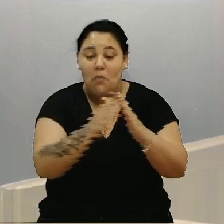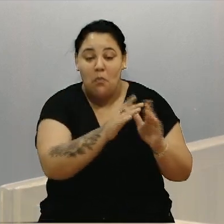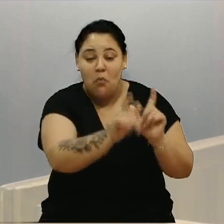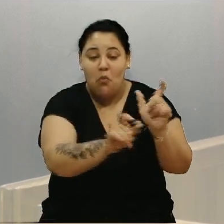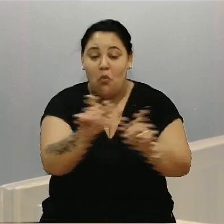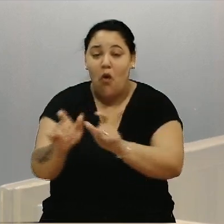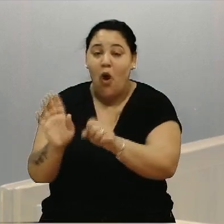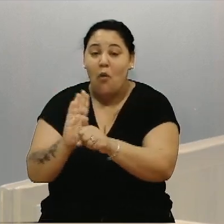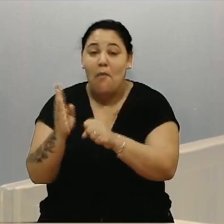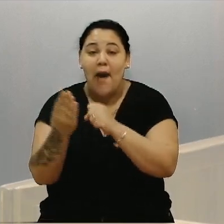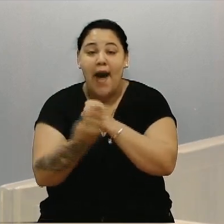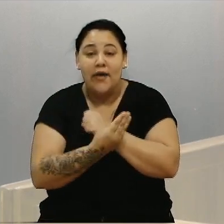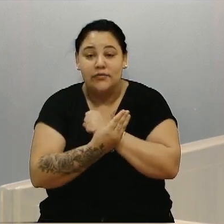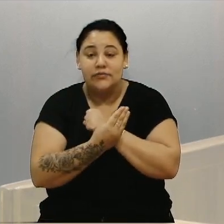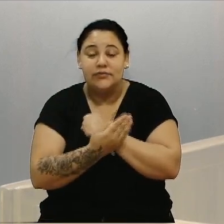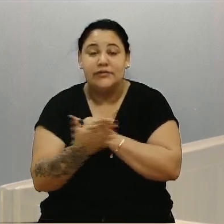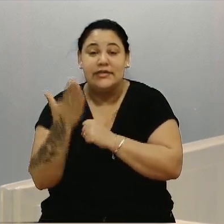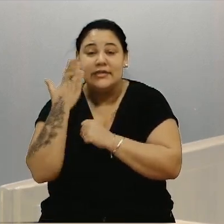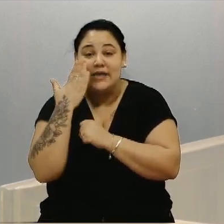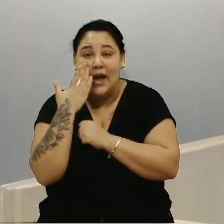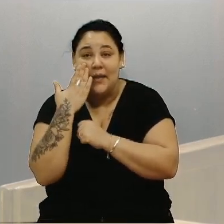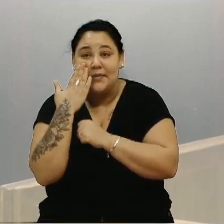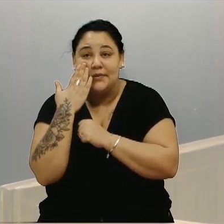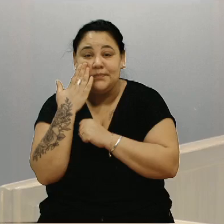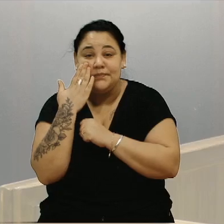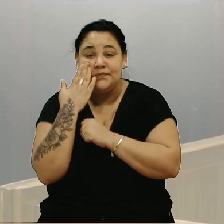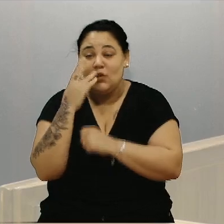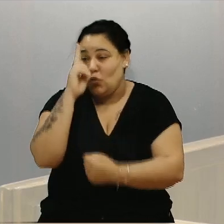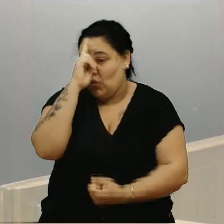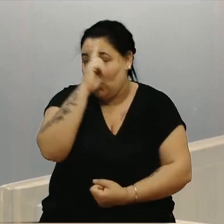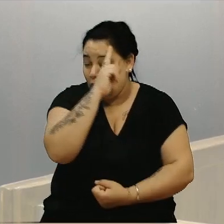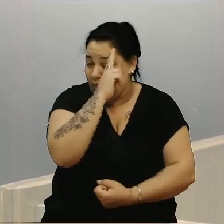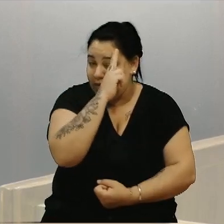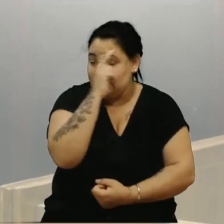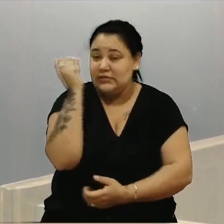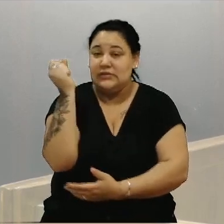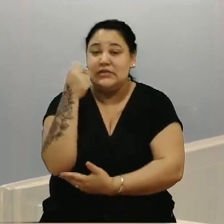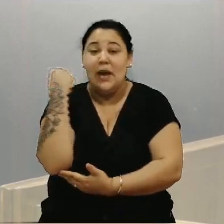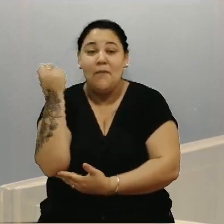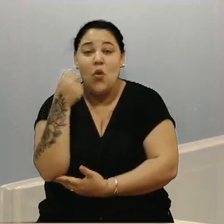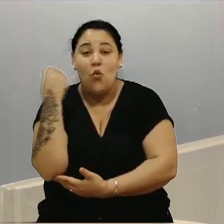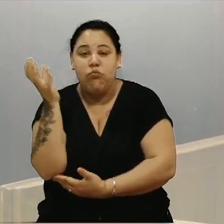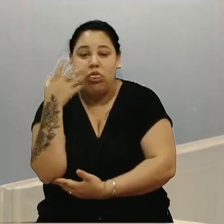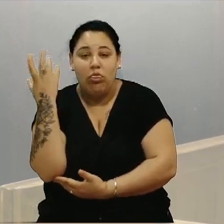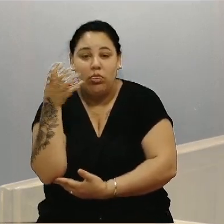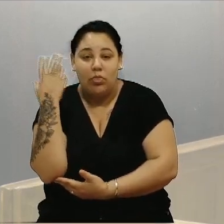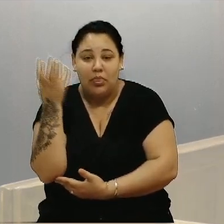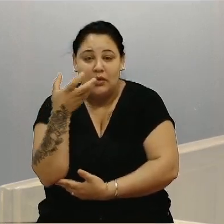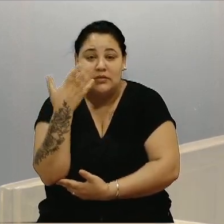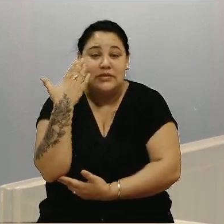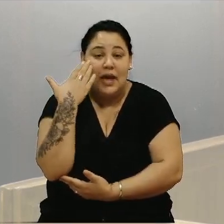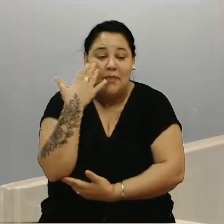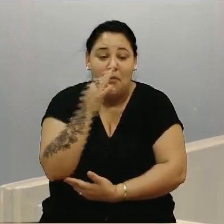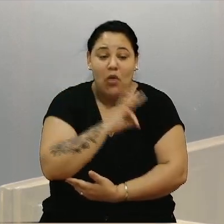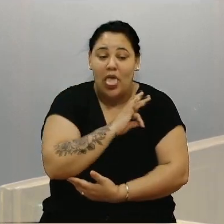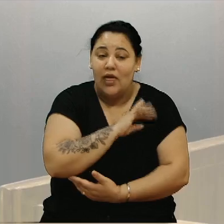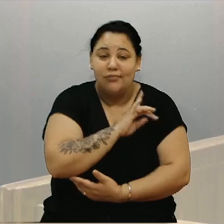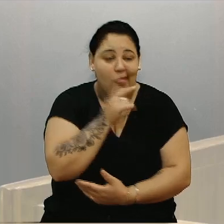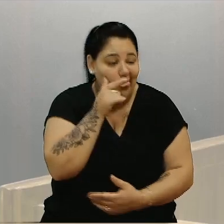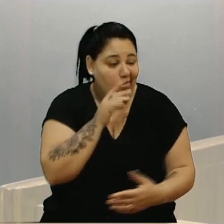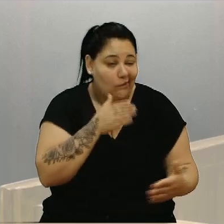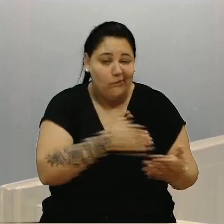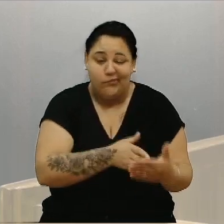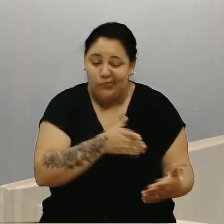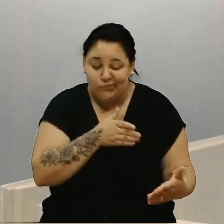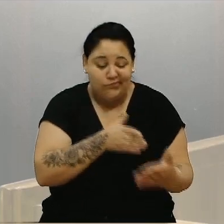bairros, que sabem se o Uber, se a SAMU, sabem se a polícia não chega por causa